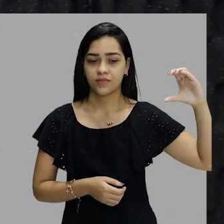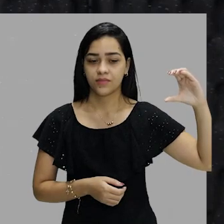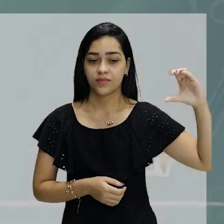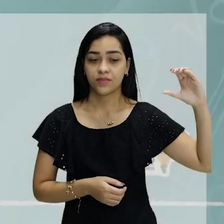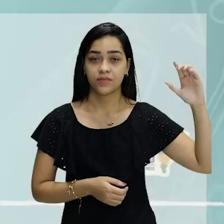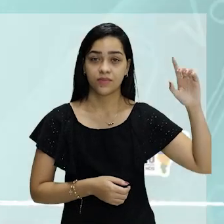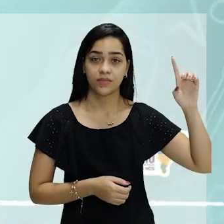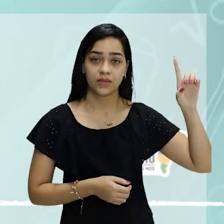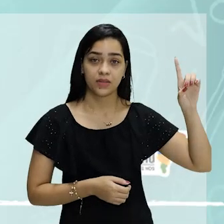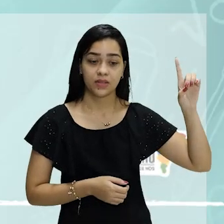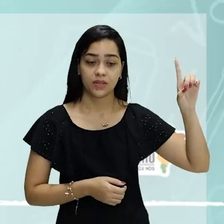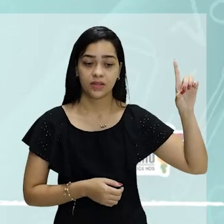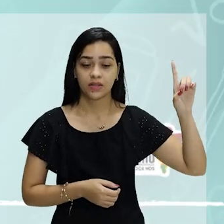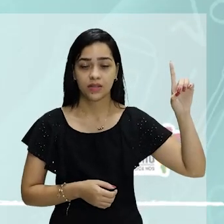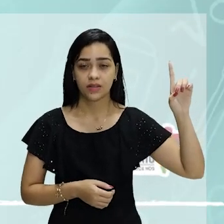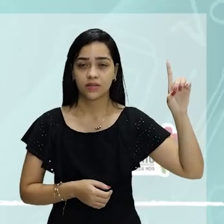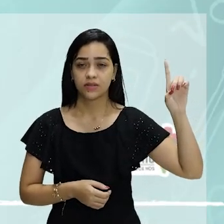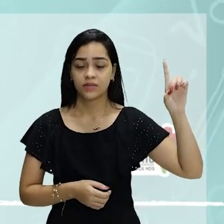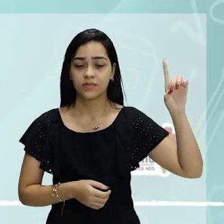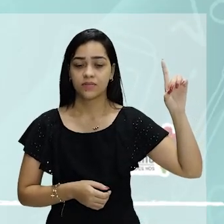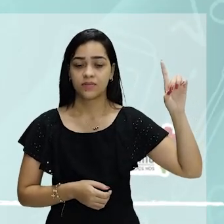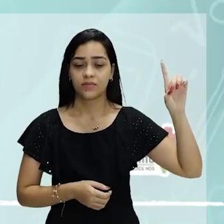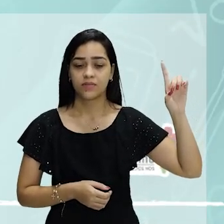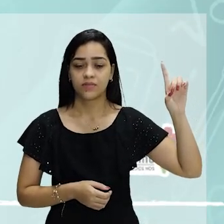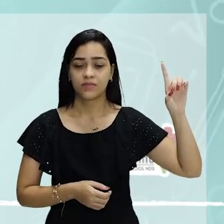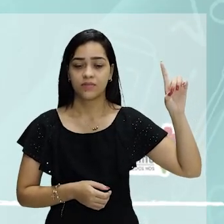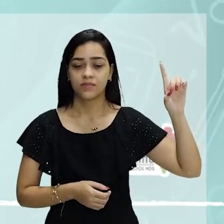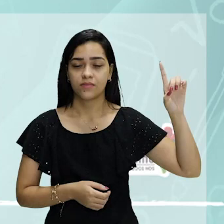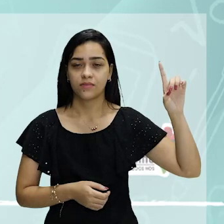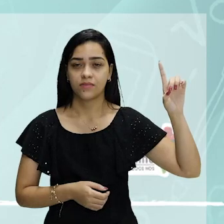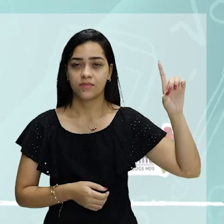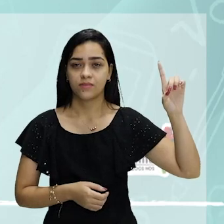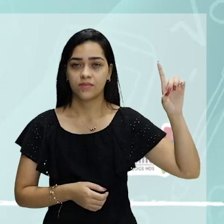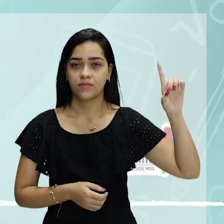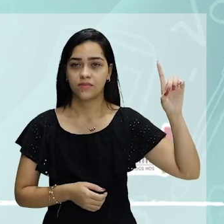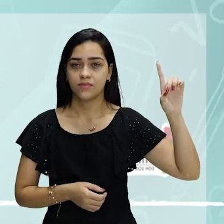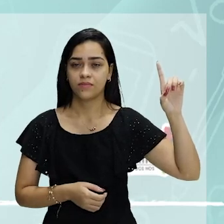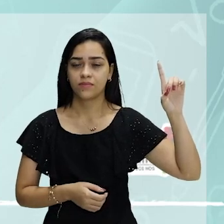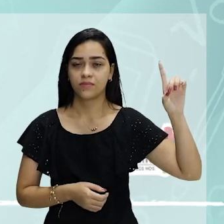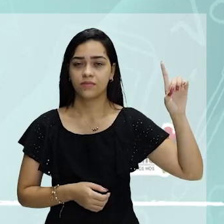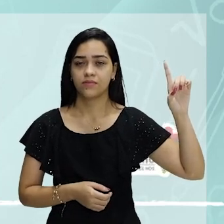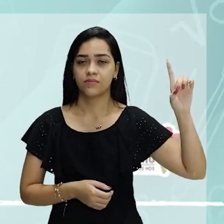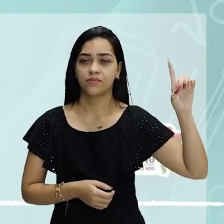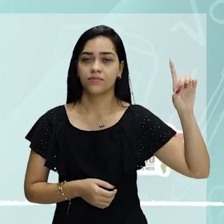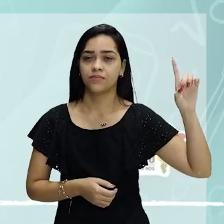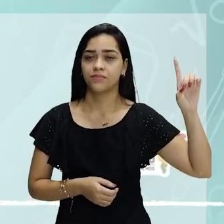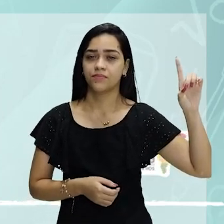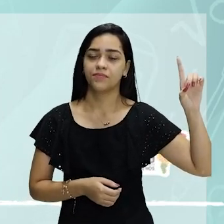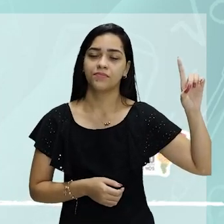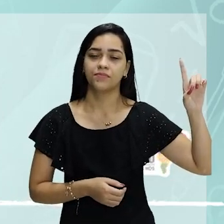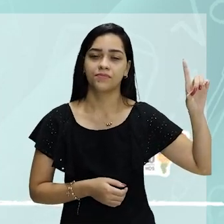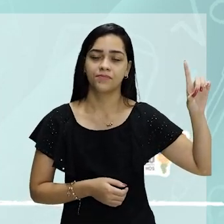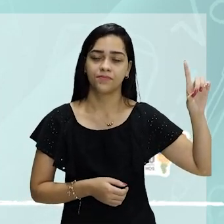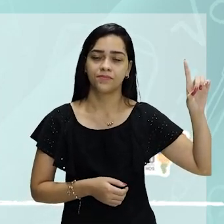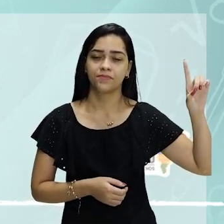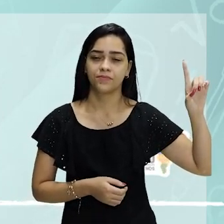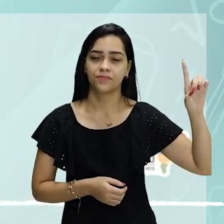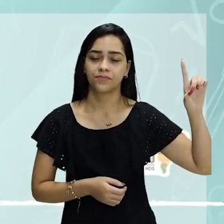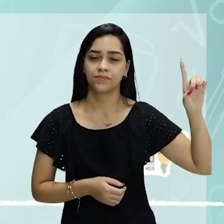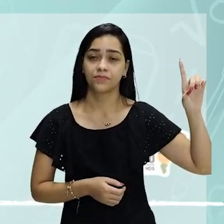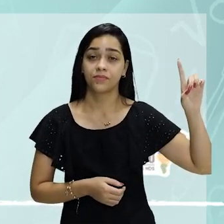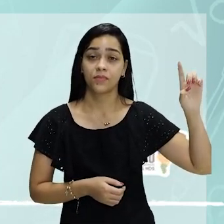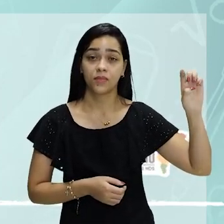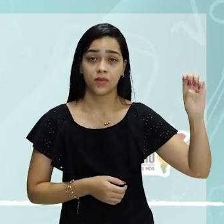amada. Espiritualiza a mulher e apresenta em recato pudor sob véu suave de